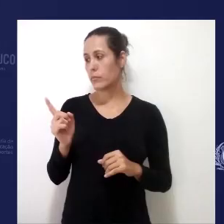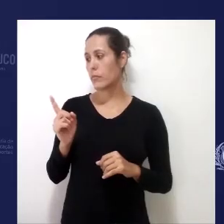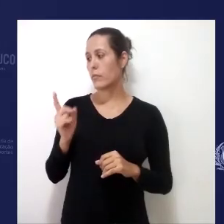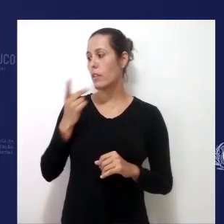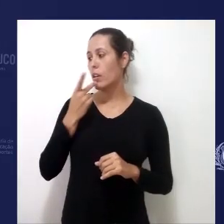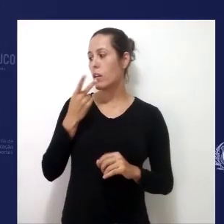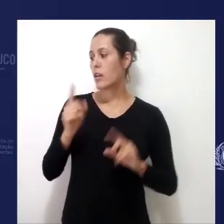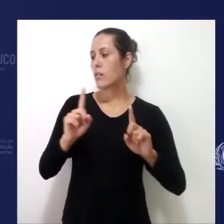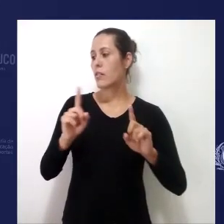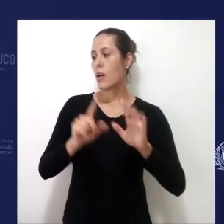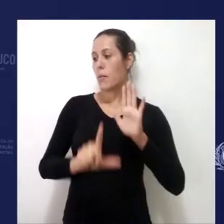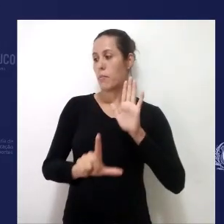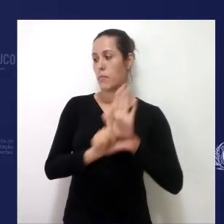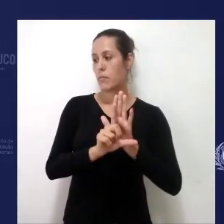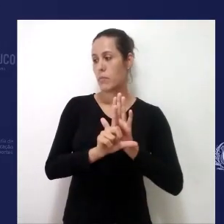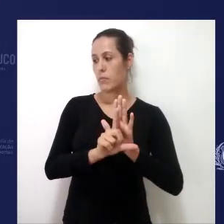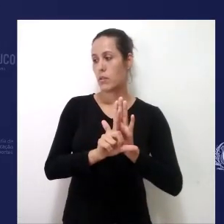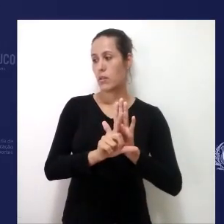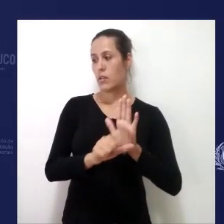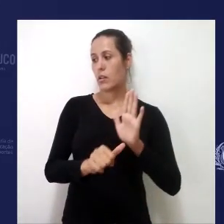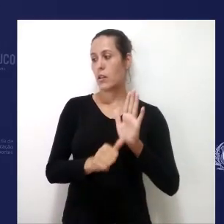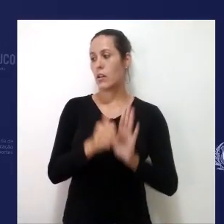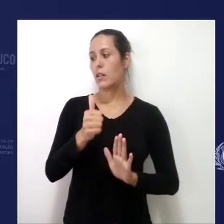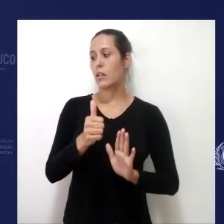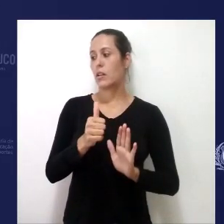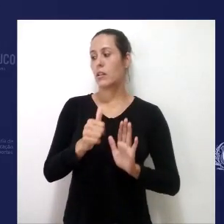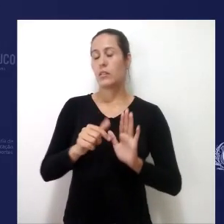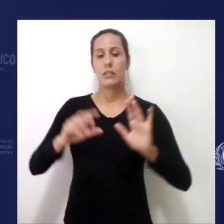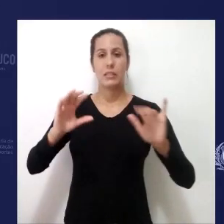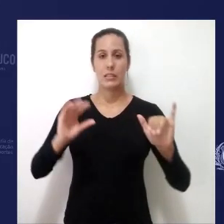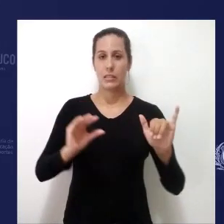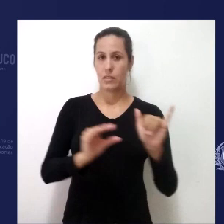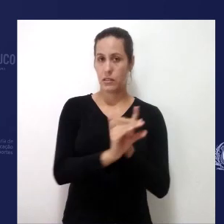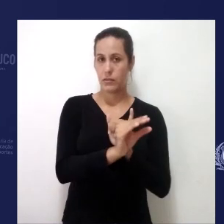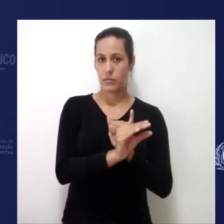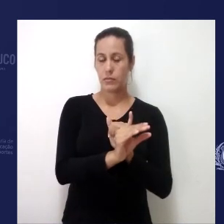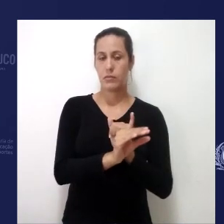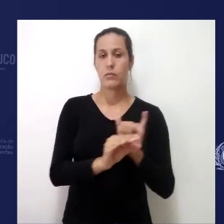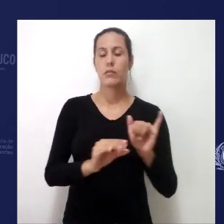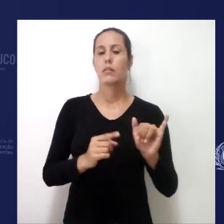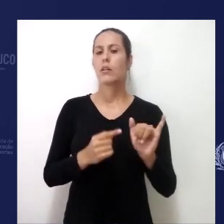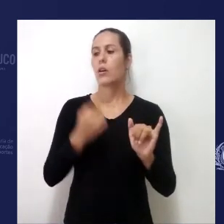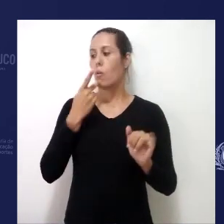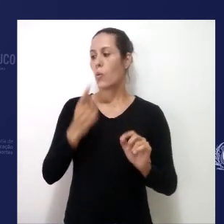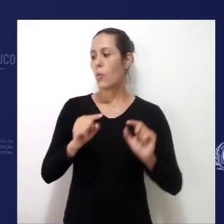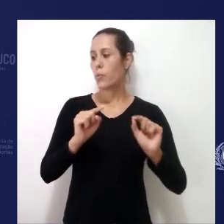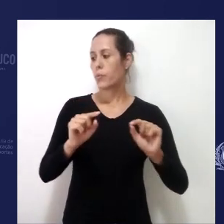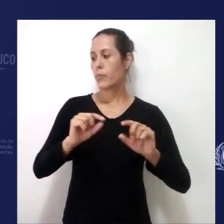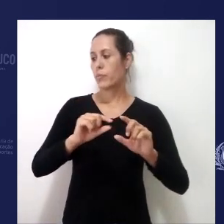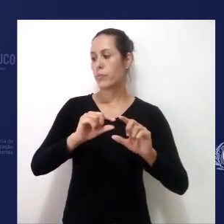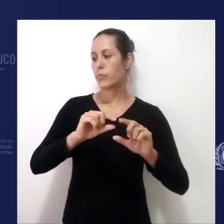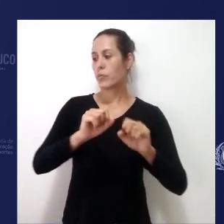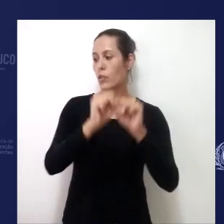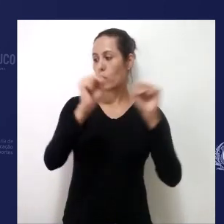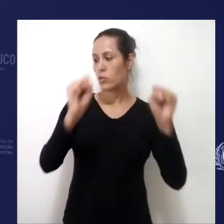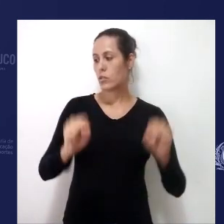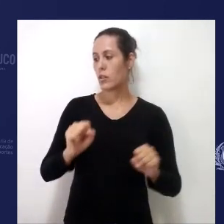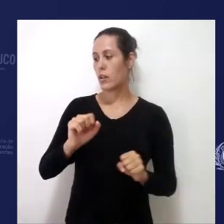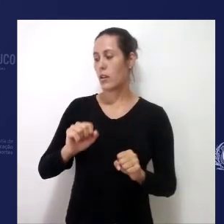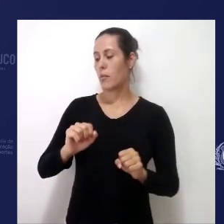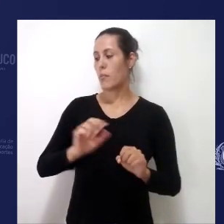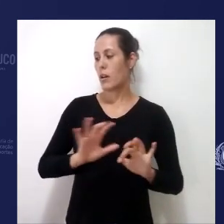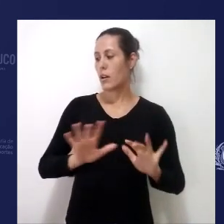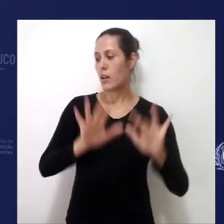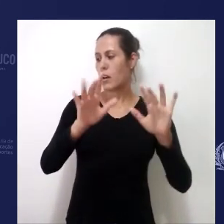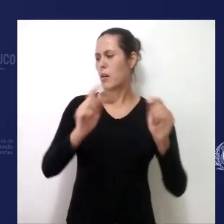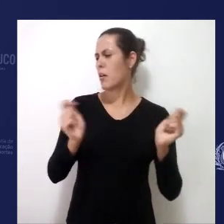telinha. Quando se fala da primeira lei da termodinâmica, se diz em um sistema gasoso, não é possível que